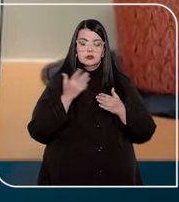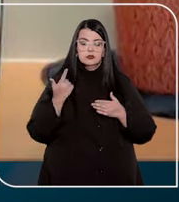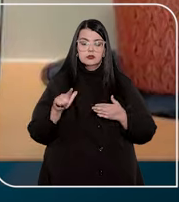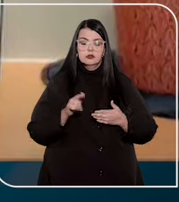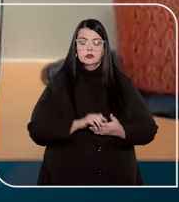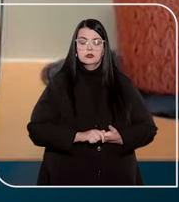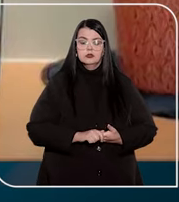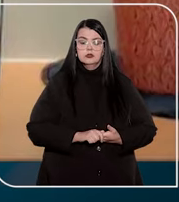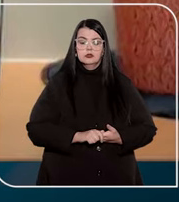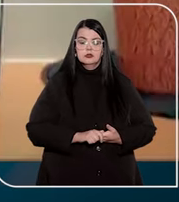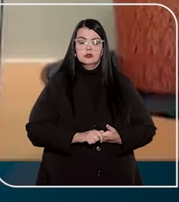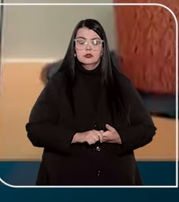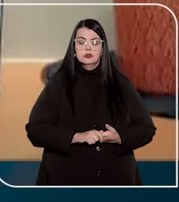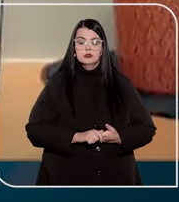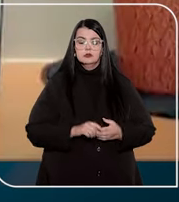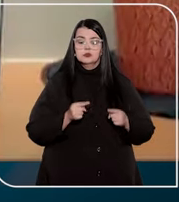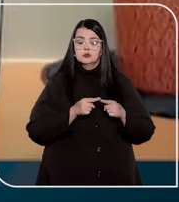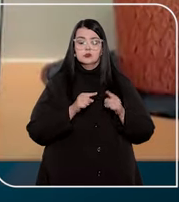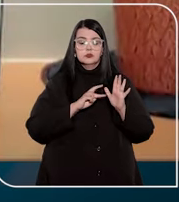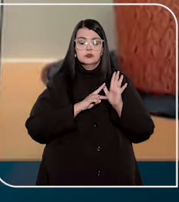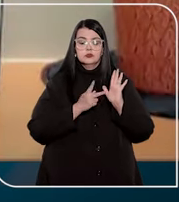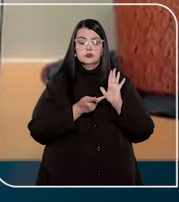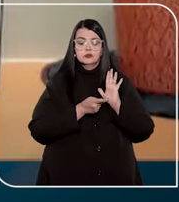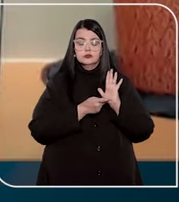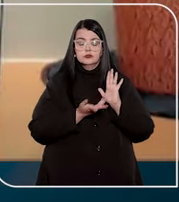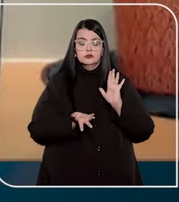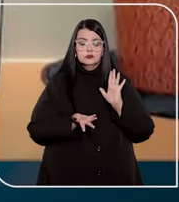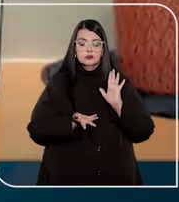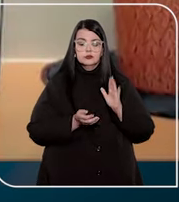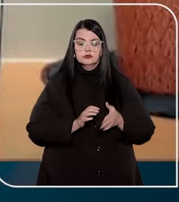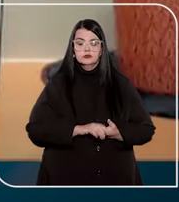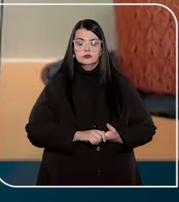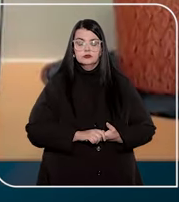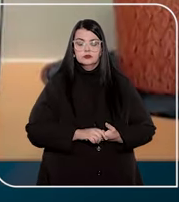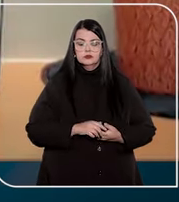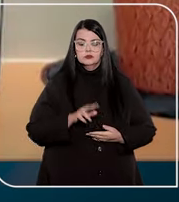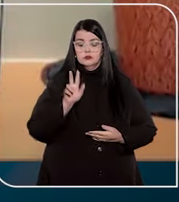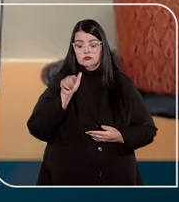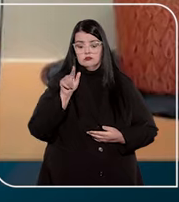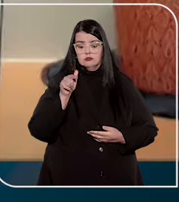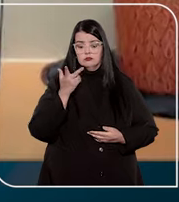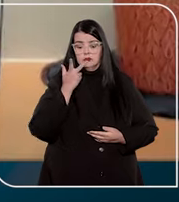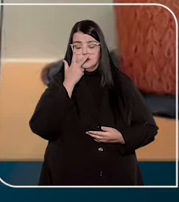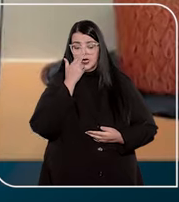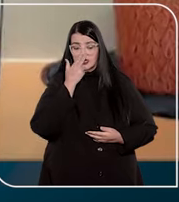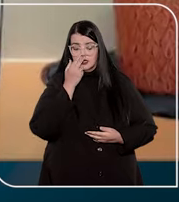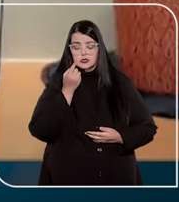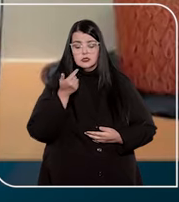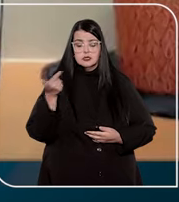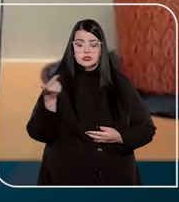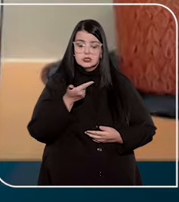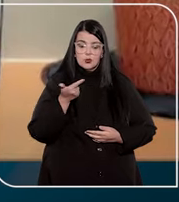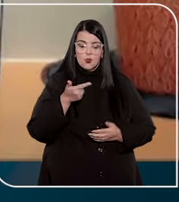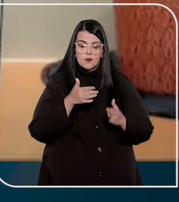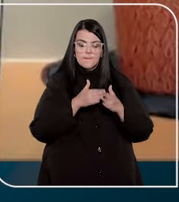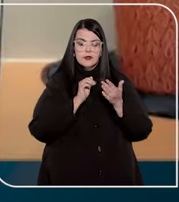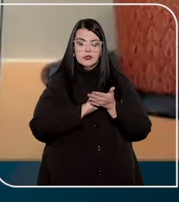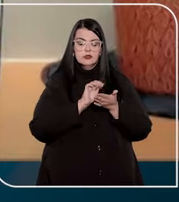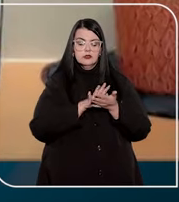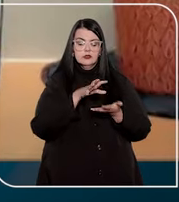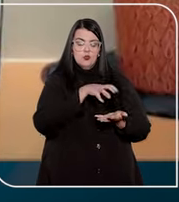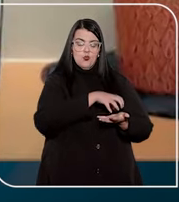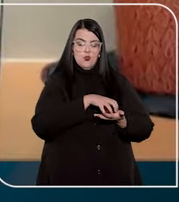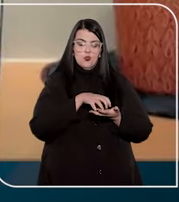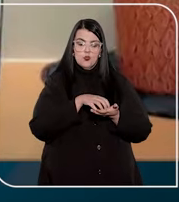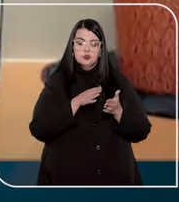de retratação nada mais é que uma faculdade, uma segunda chance para o órgão